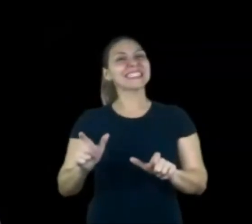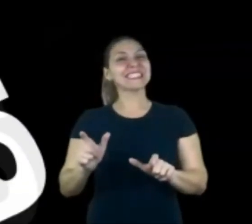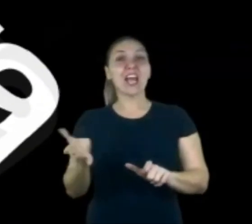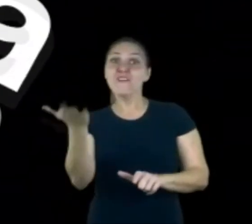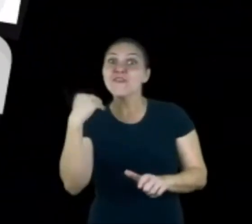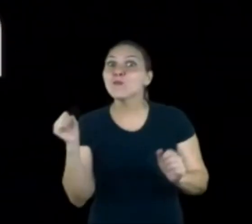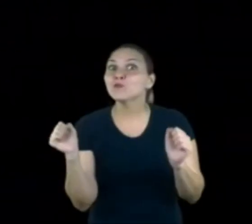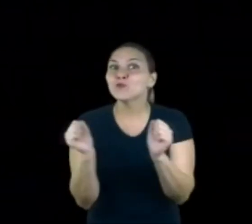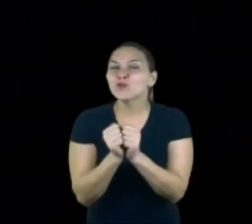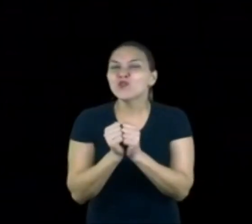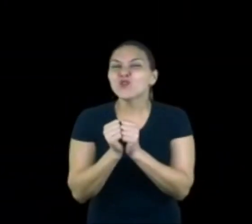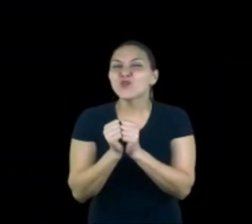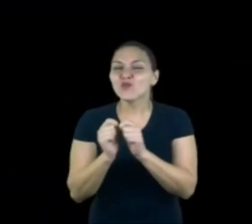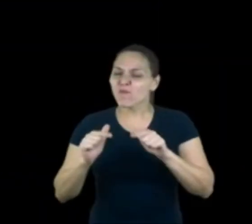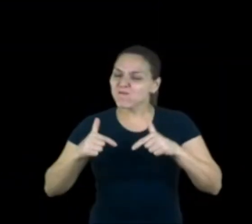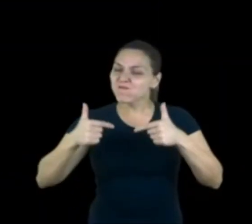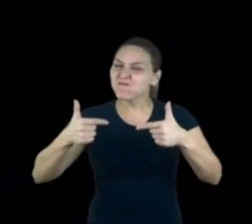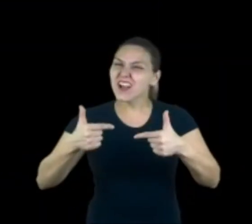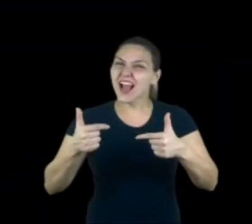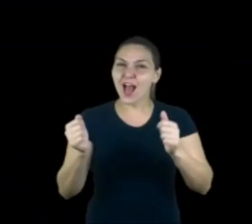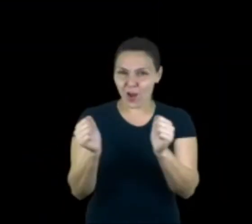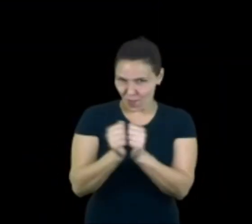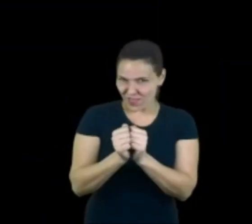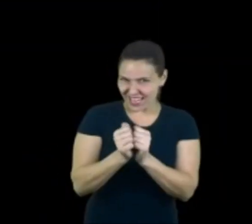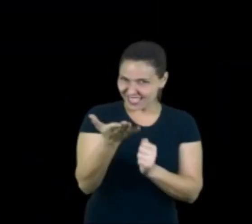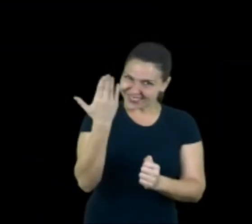Vamos juntos fazer parte dessa luta.